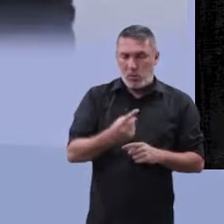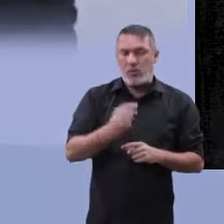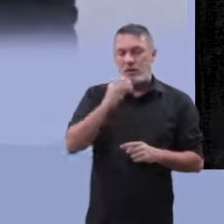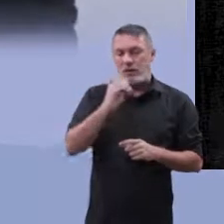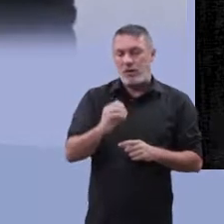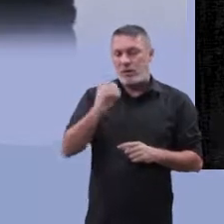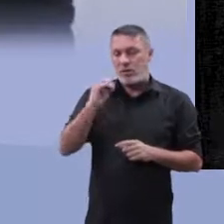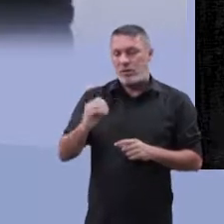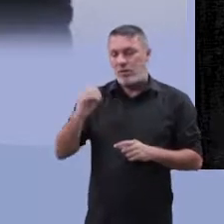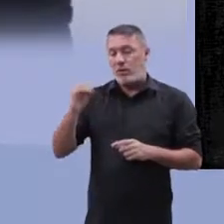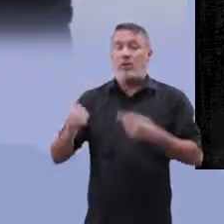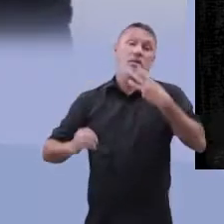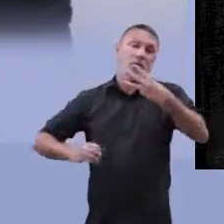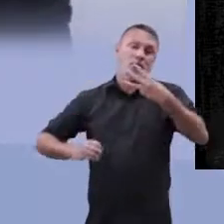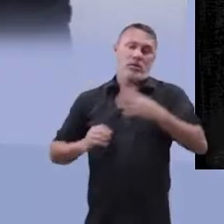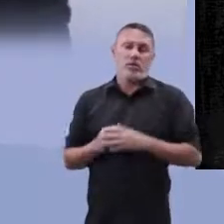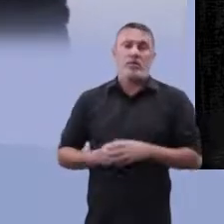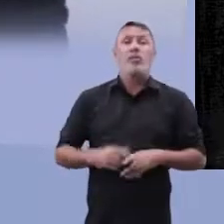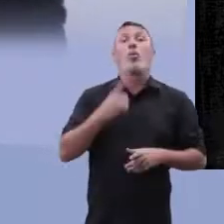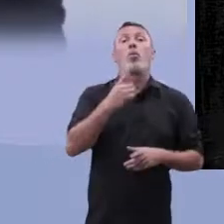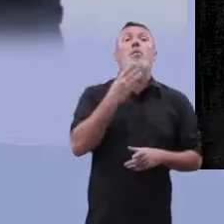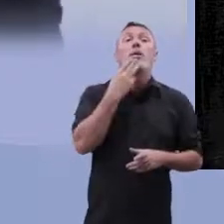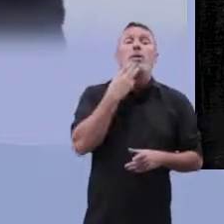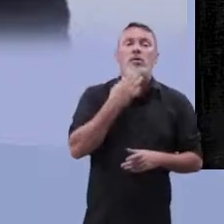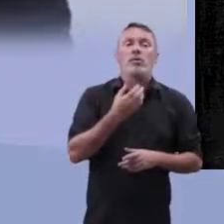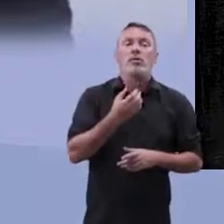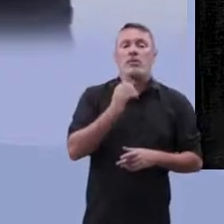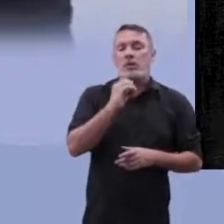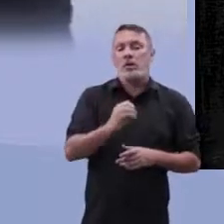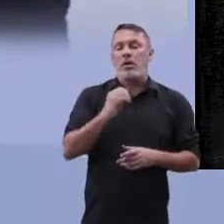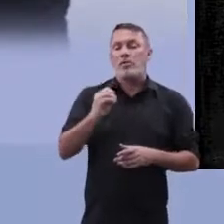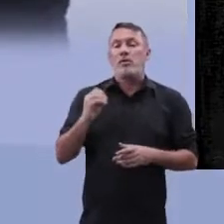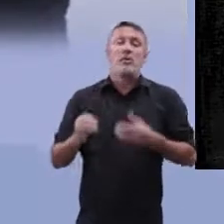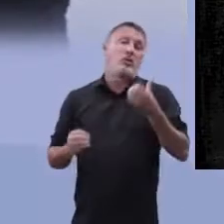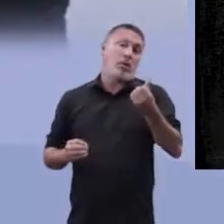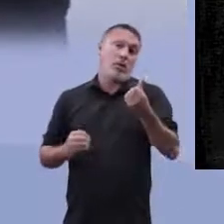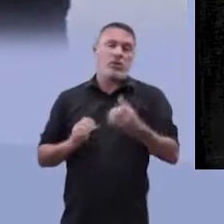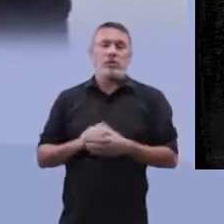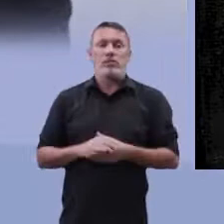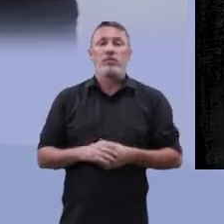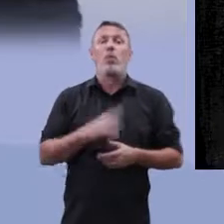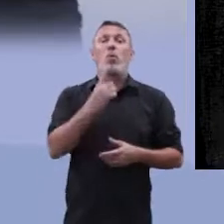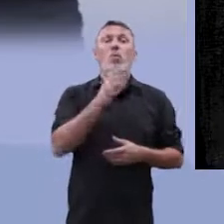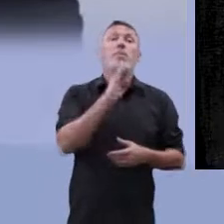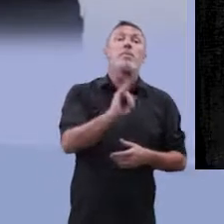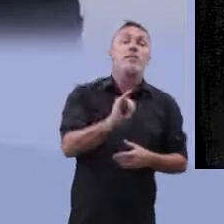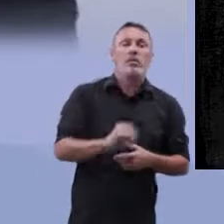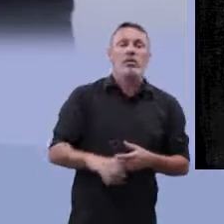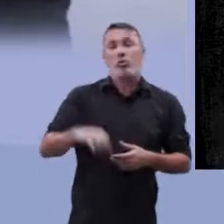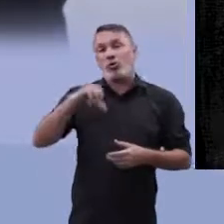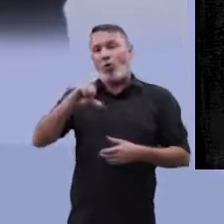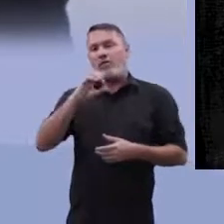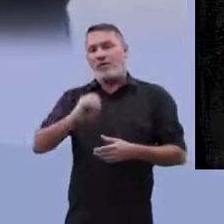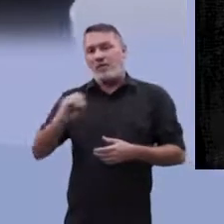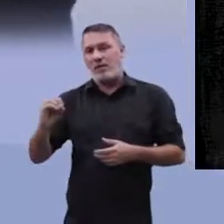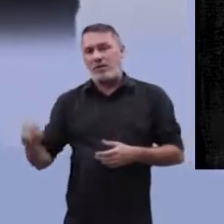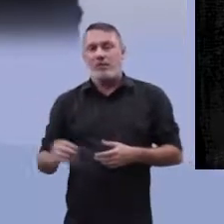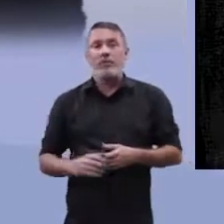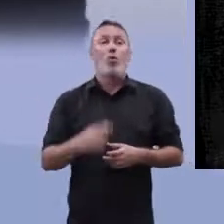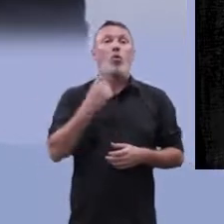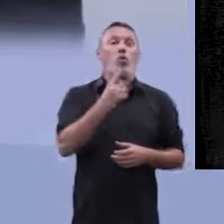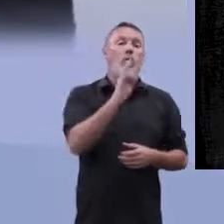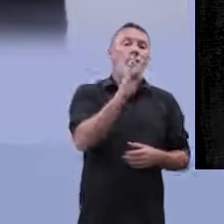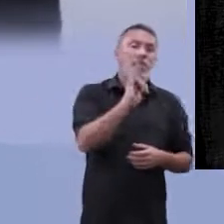que o 1000, 3 zeros, beleza? 1 milhão, 6 zeros. 1 bilhão, 9